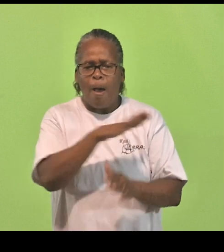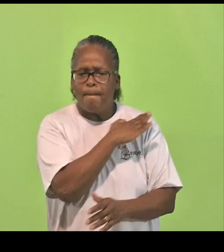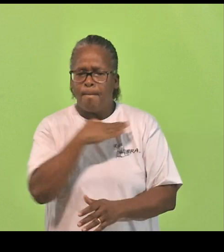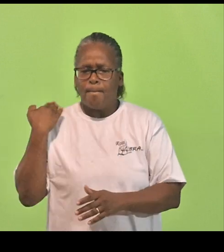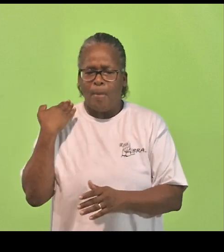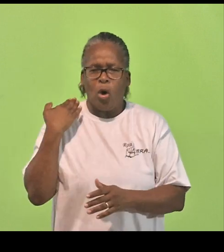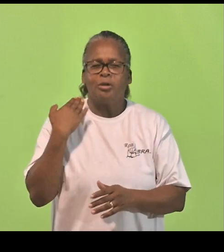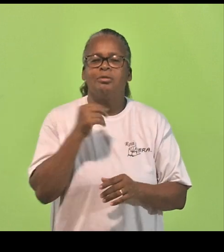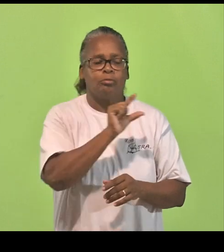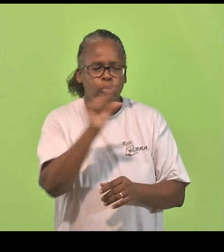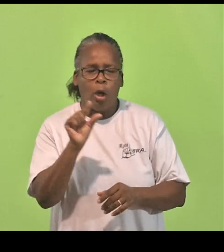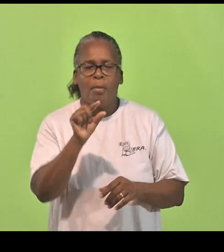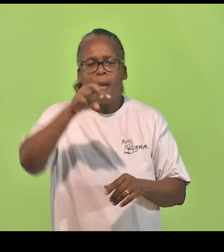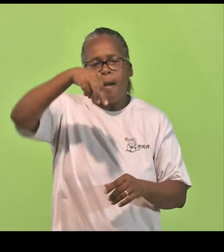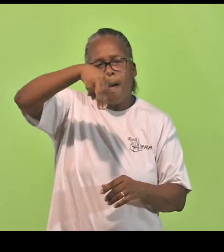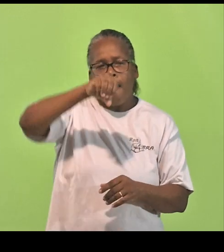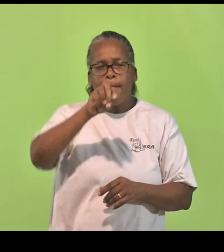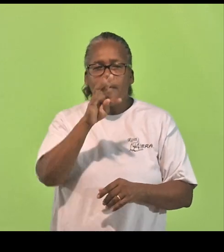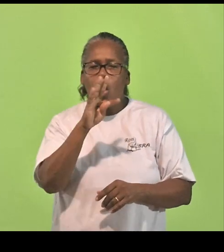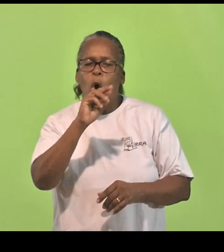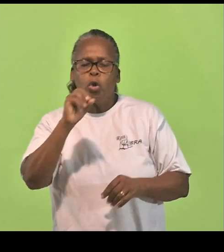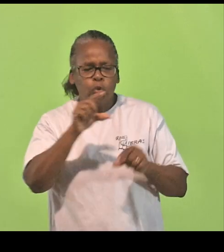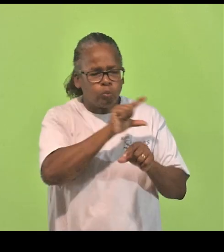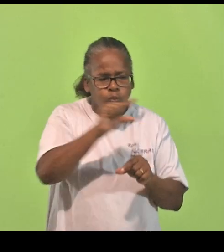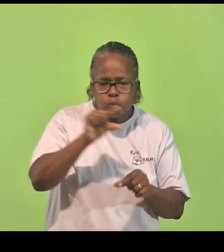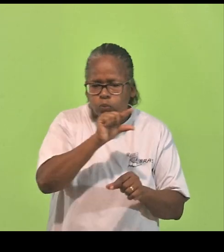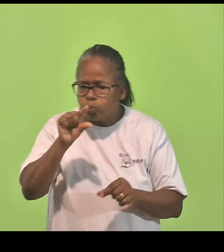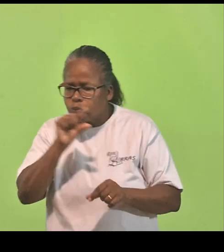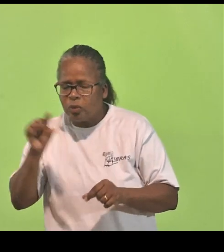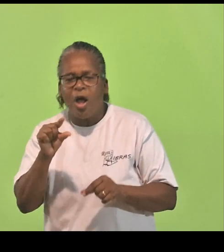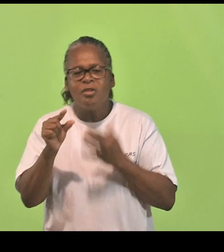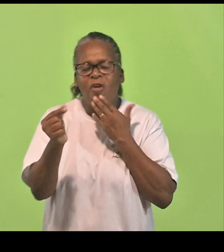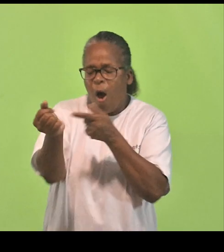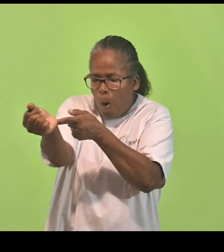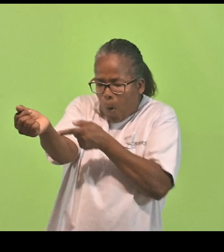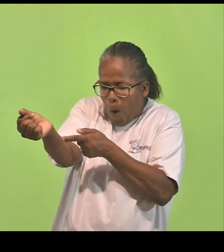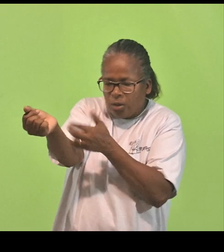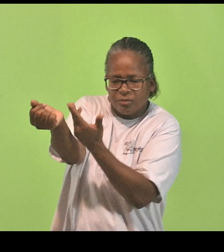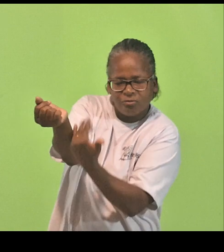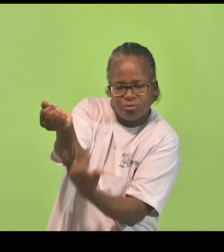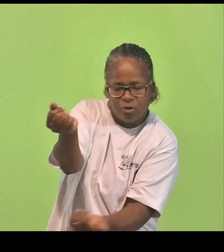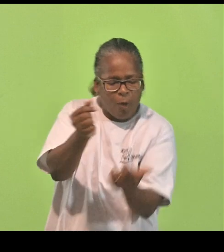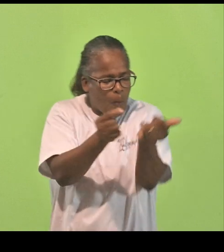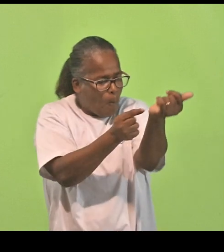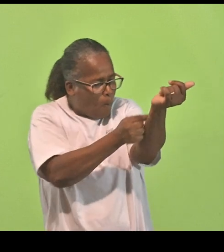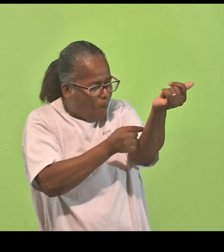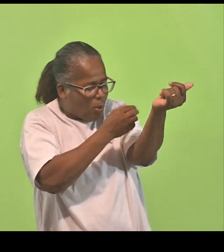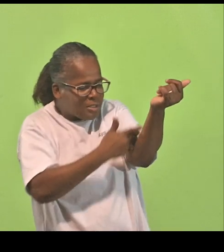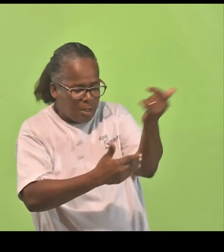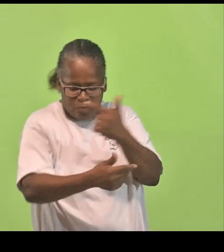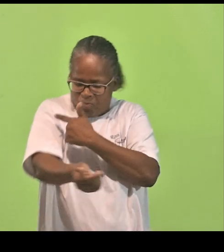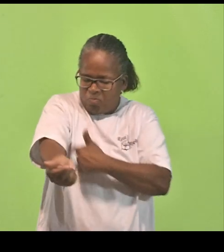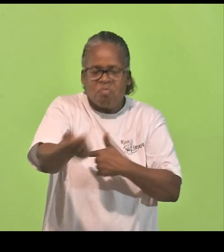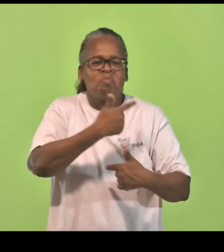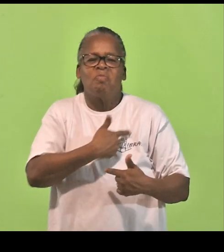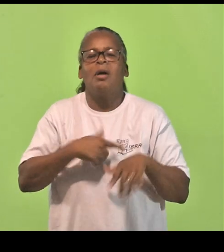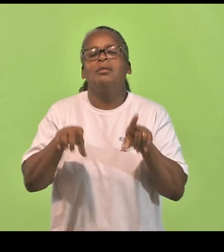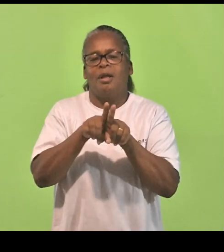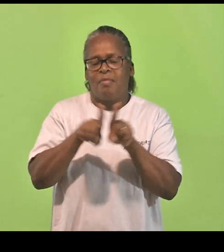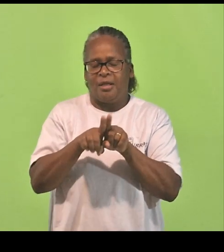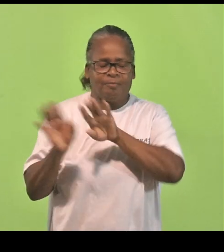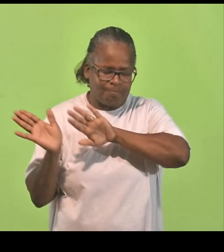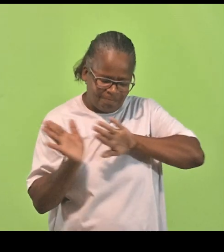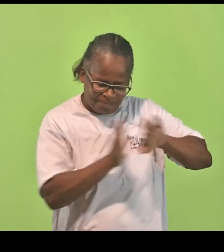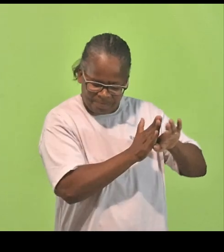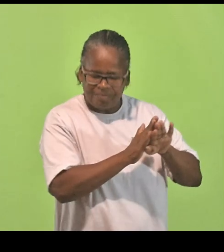repetida várias vezes em contraste com desenhos que simulam cortes sangrando. A Manchete 7 fala sobre o caso Escola Base, onde